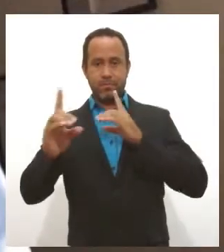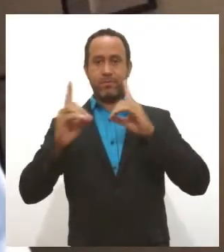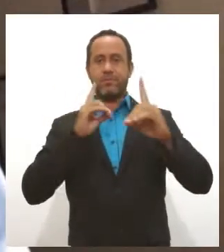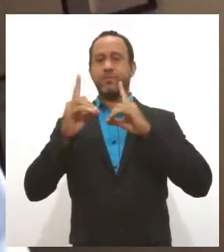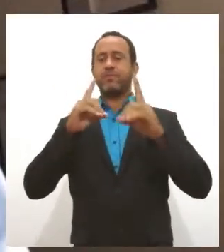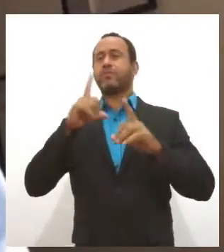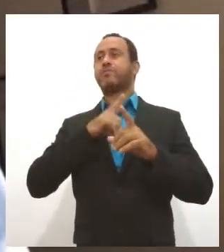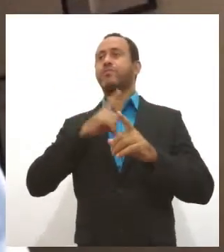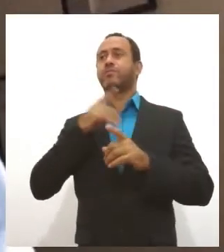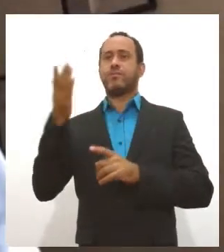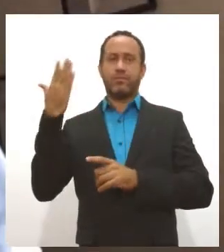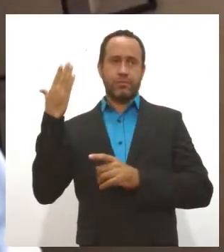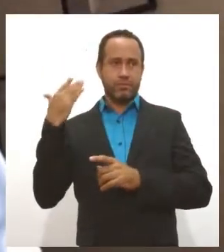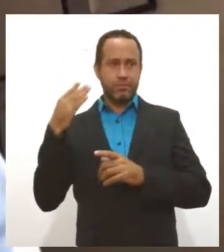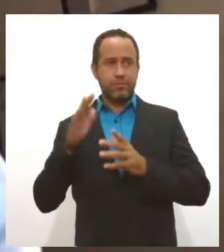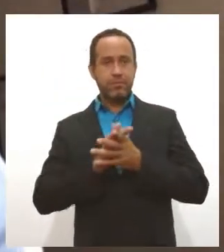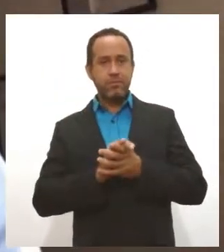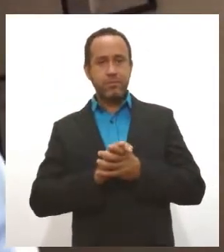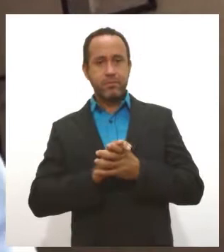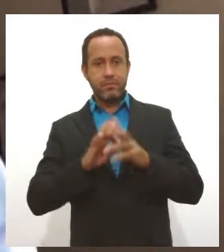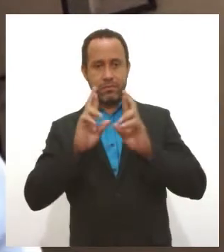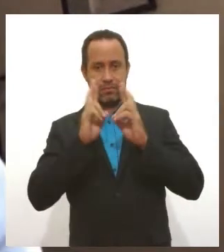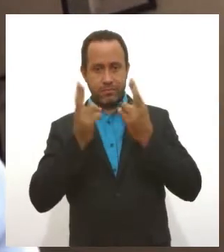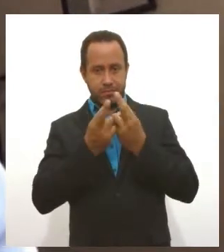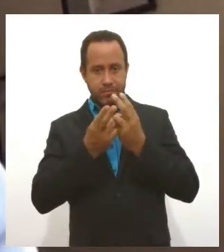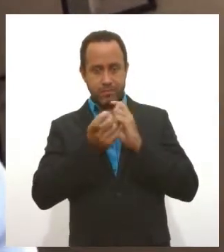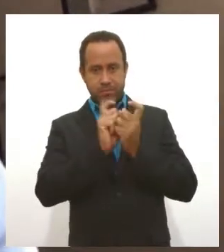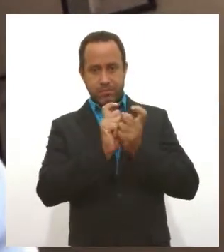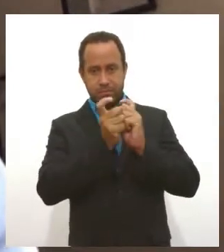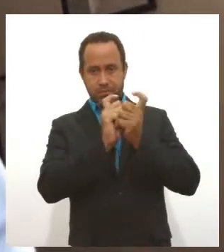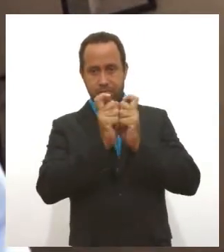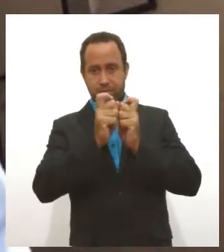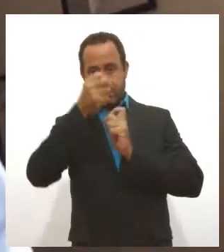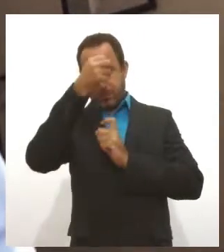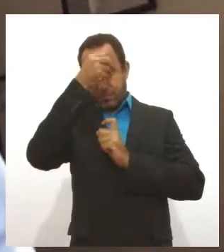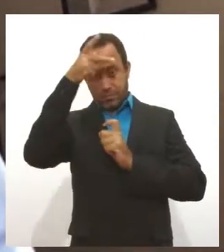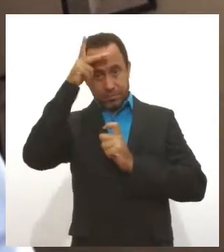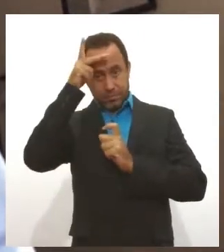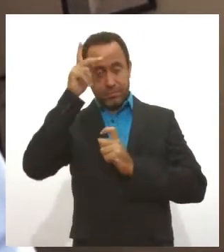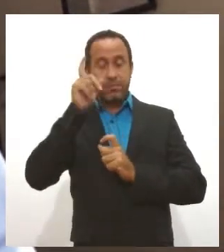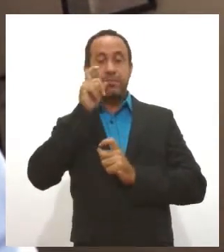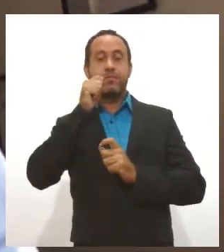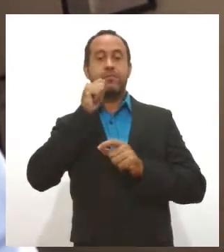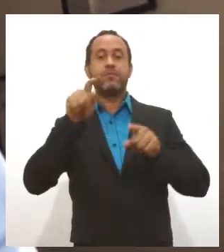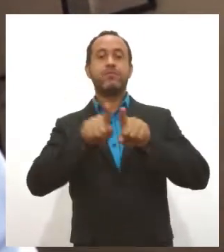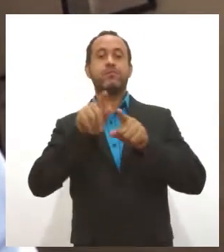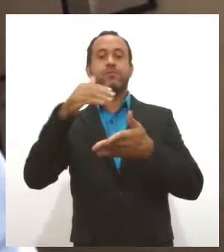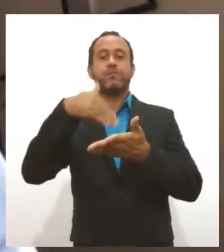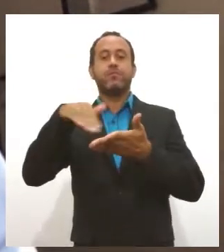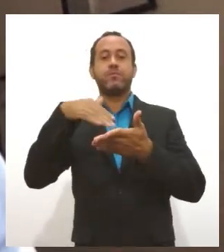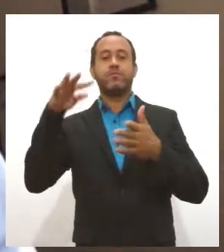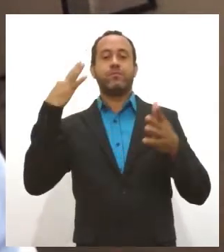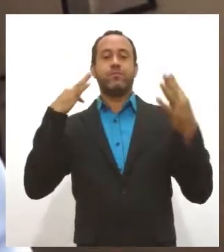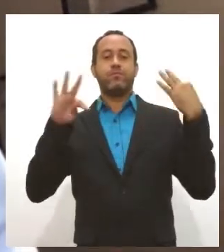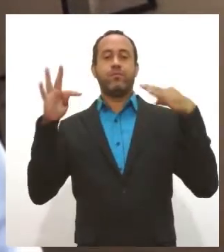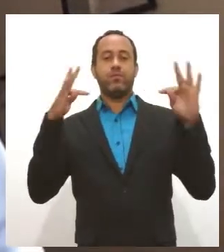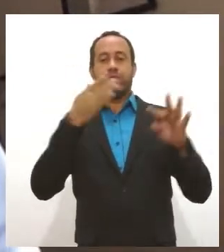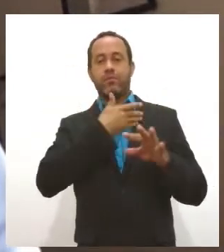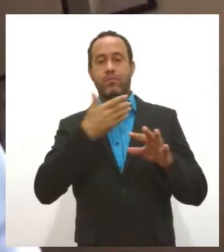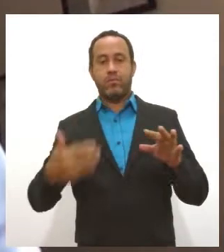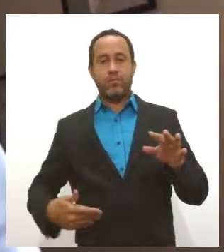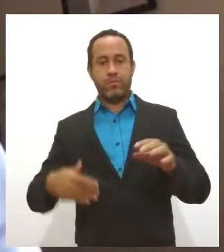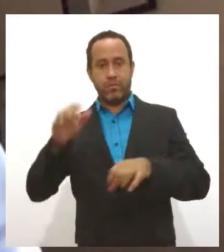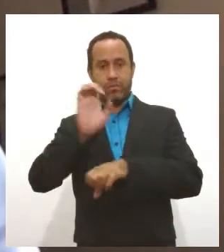né, que nós da BIH Hoteleiros estávamos tendo com a Prefeitura de Aracaju e com a Secretaria de Estado do Turismo do Governo do